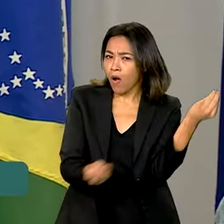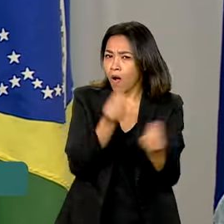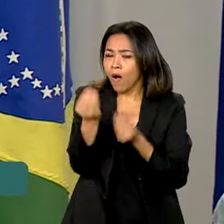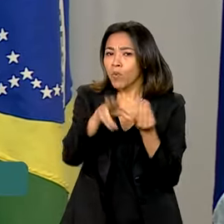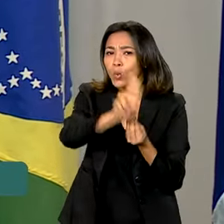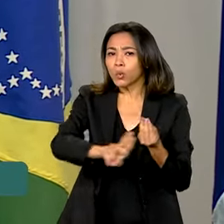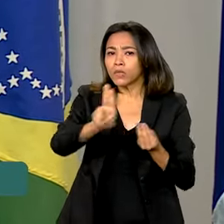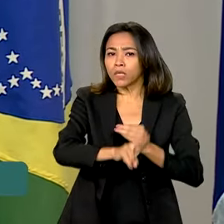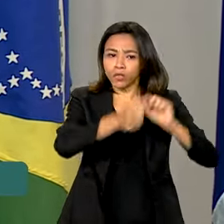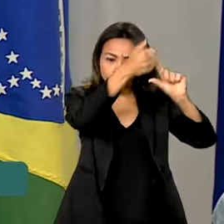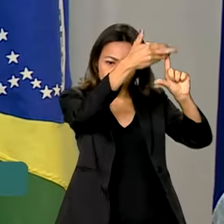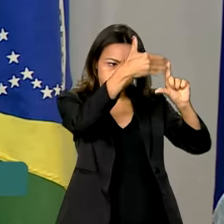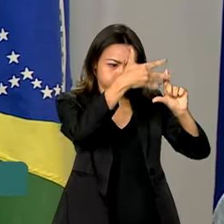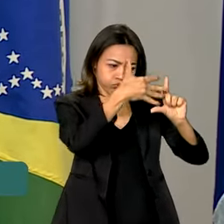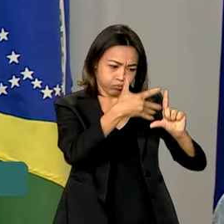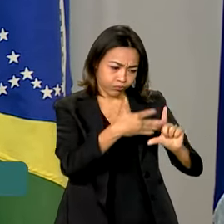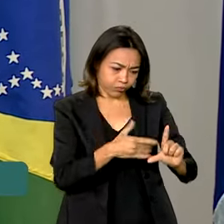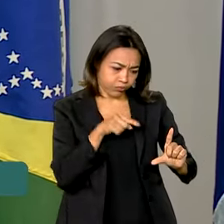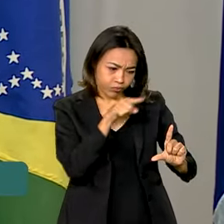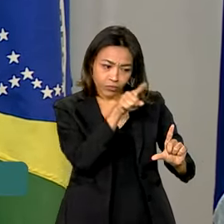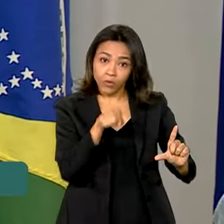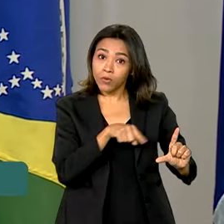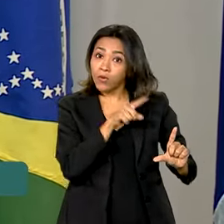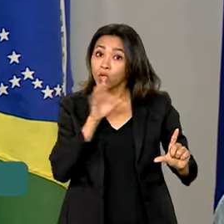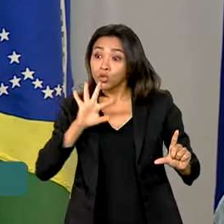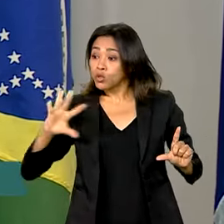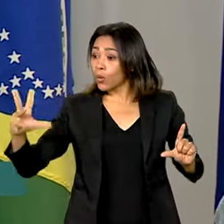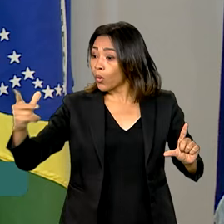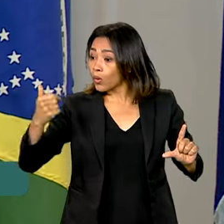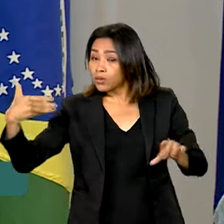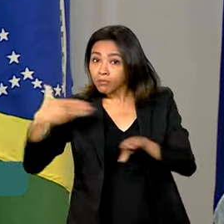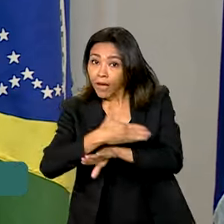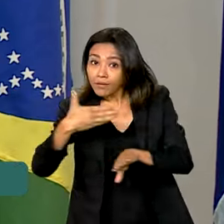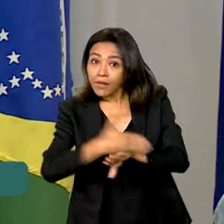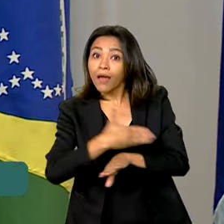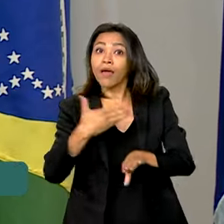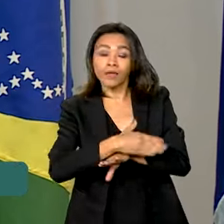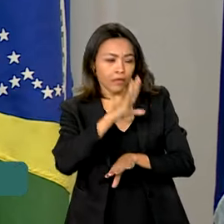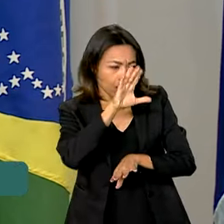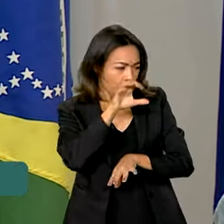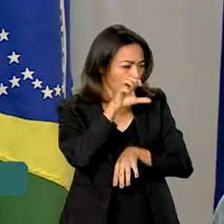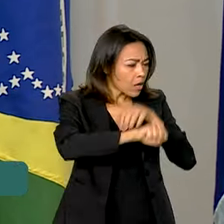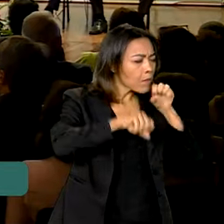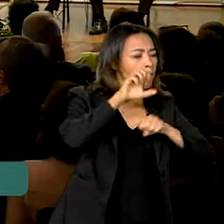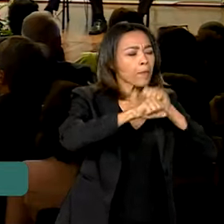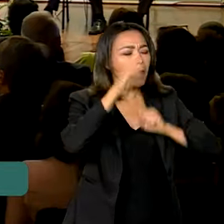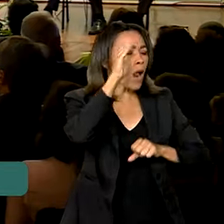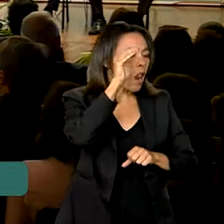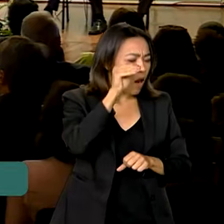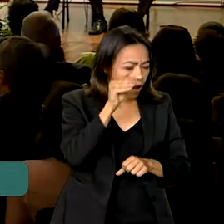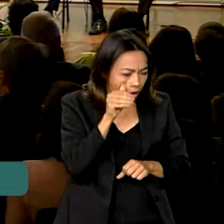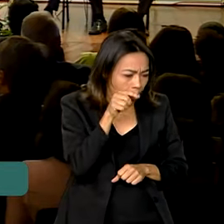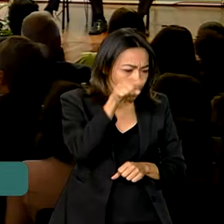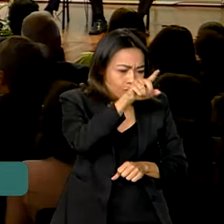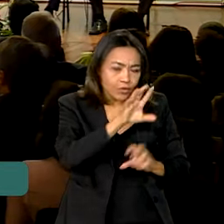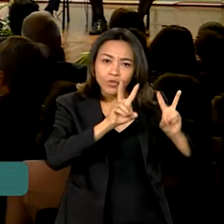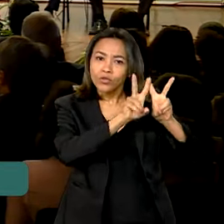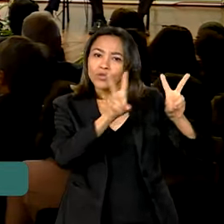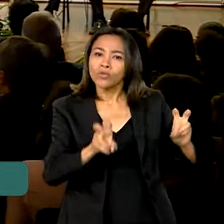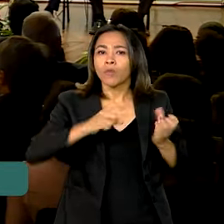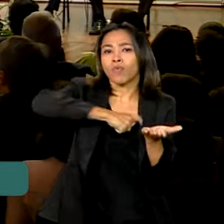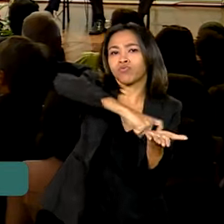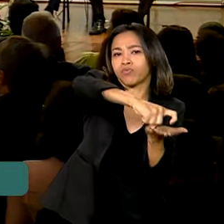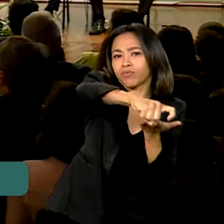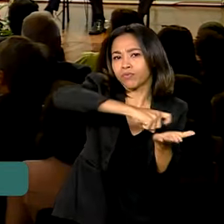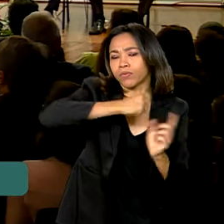de produtividade, todos os participantes terão acesso ao conteúdo do sistema de digitalização,